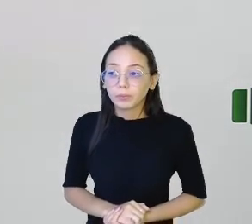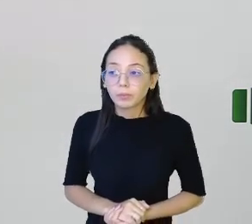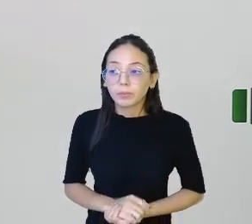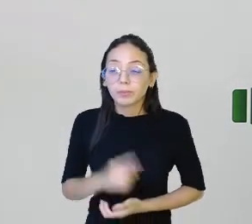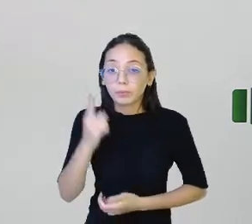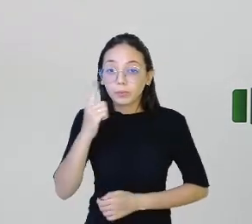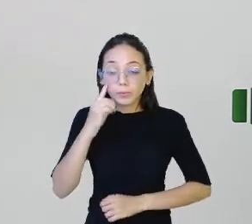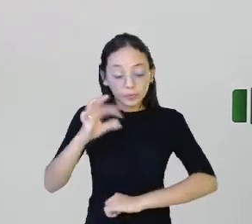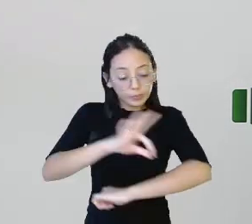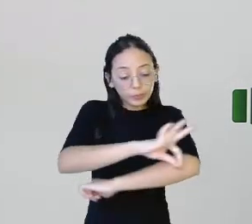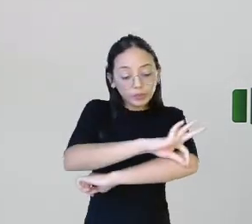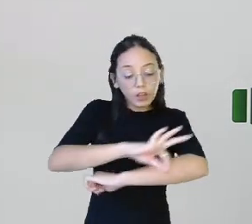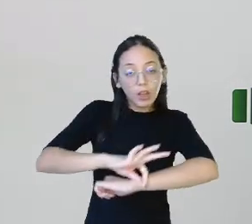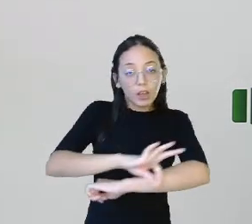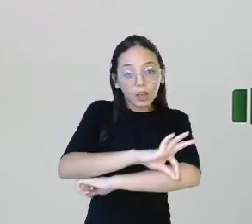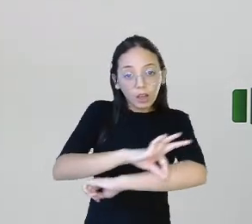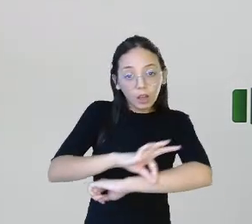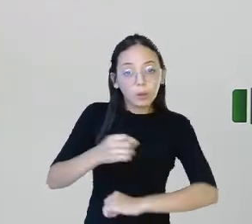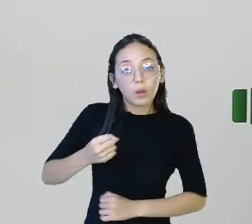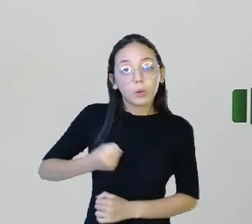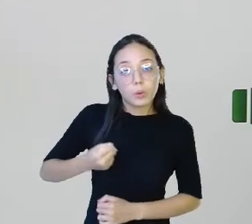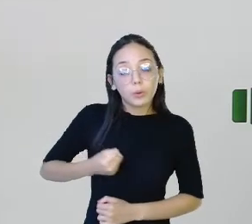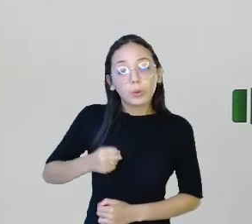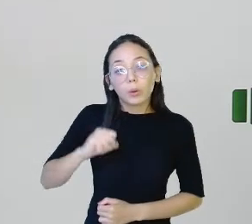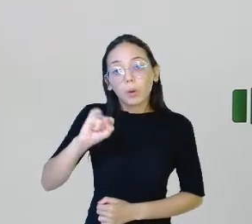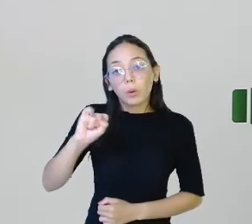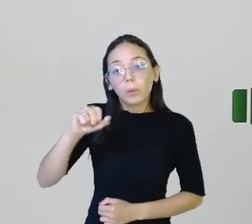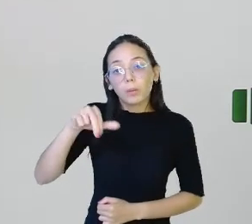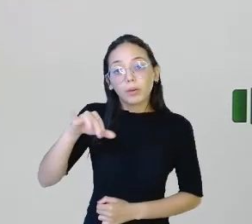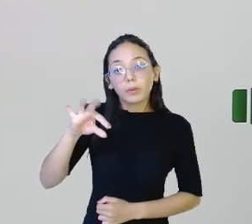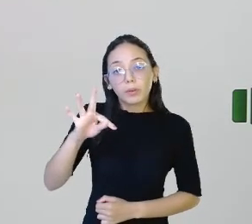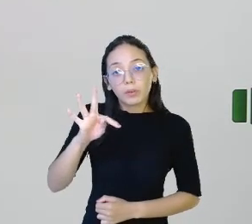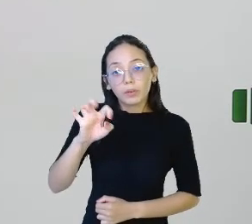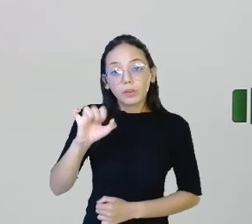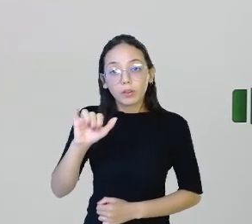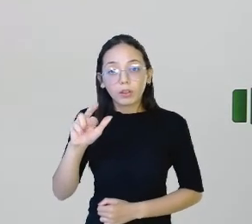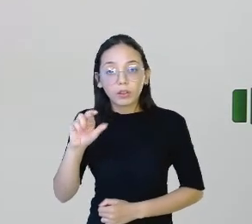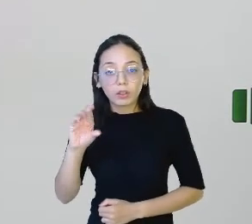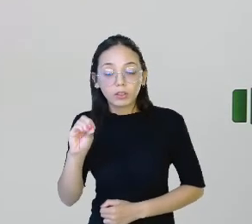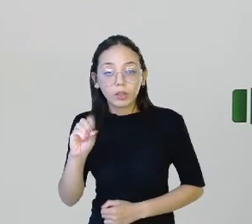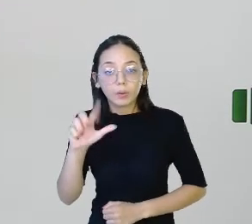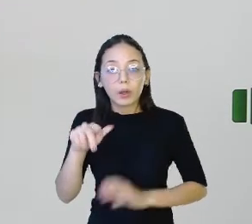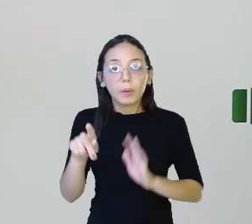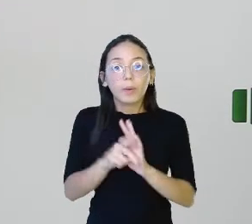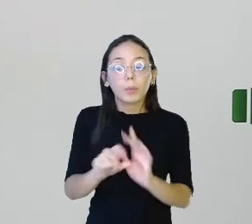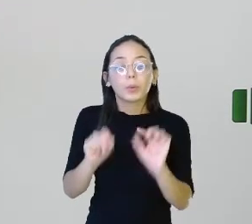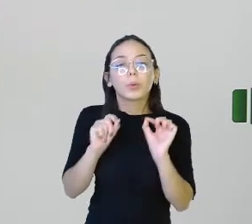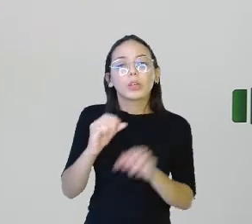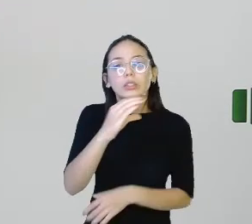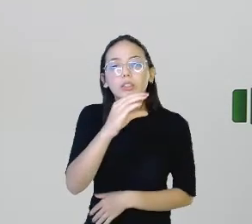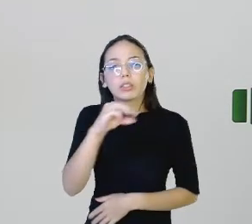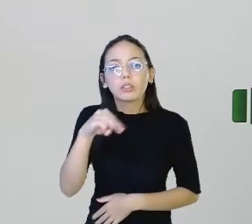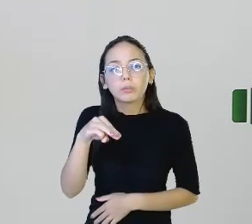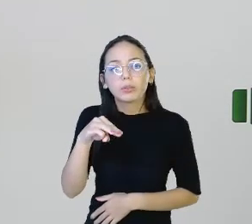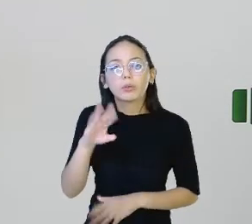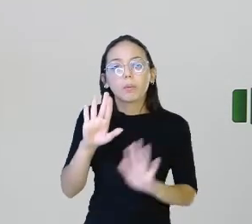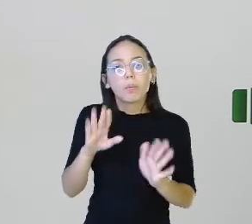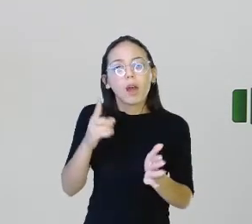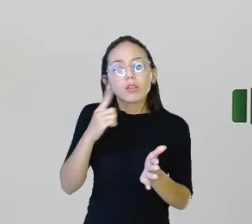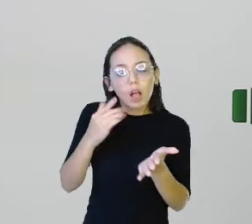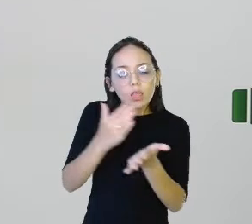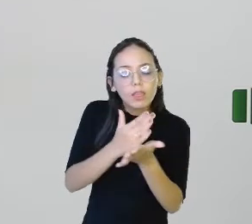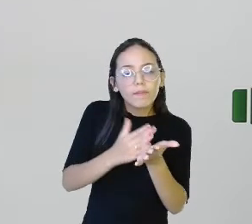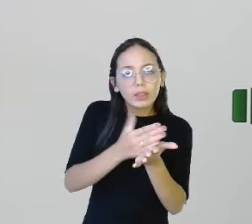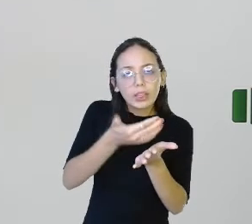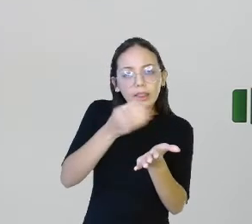Numa régua, os números inteiros correspondem à medida dos centímetros. Ao dividir 1 centímetro em